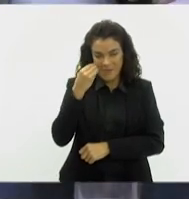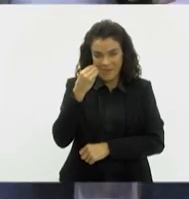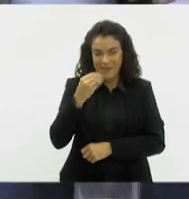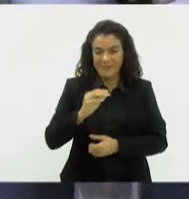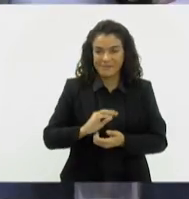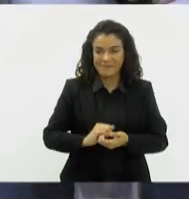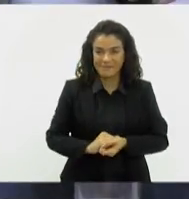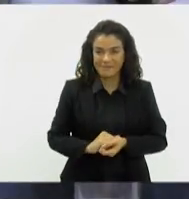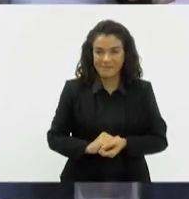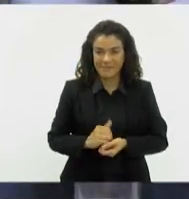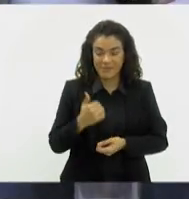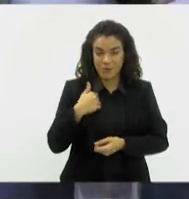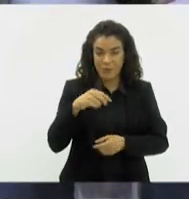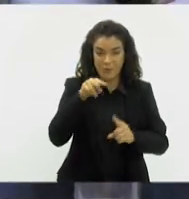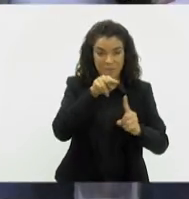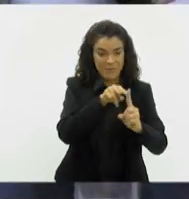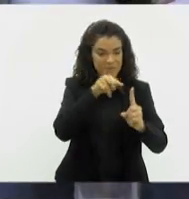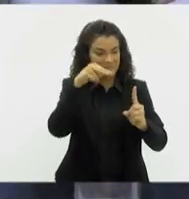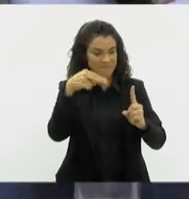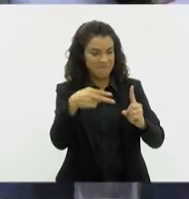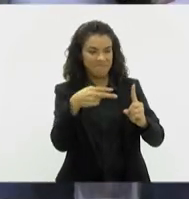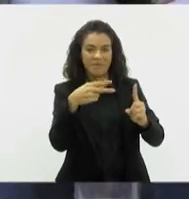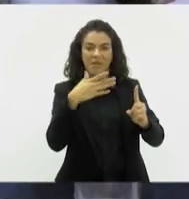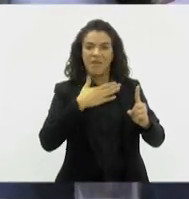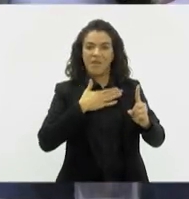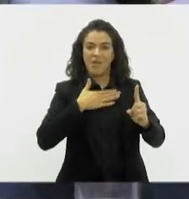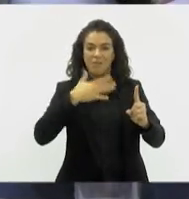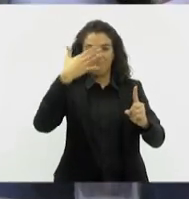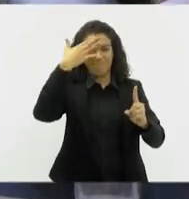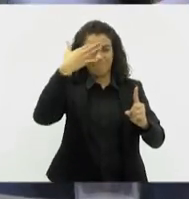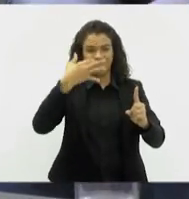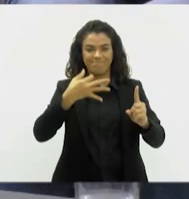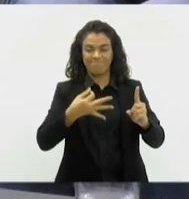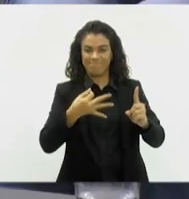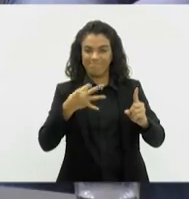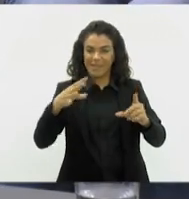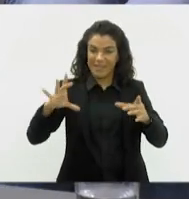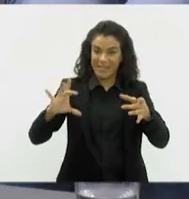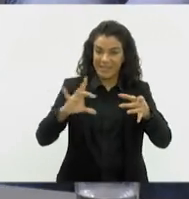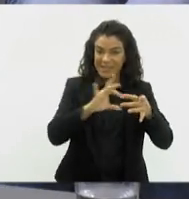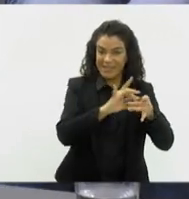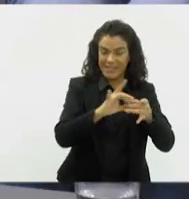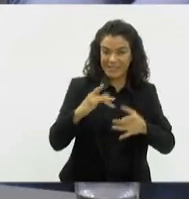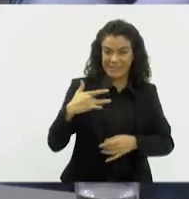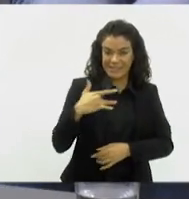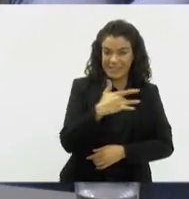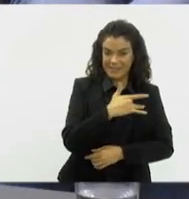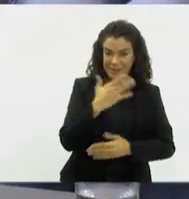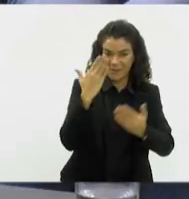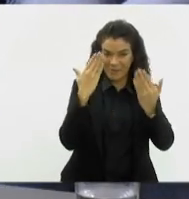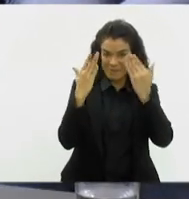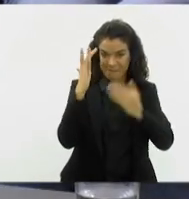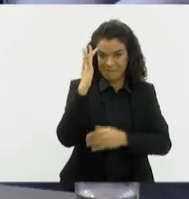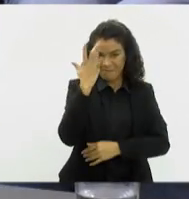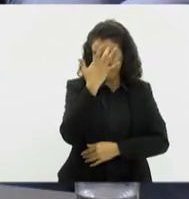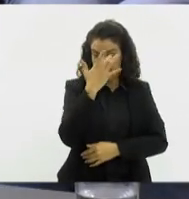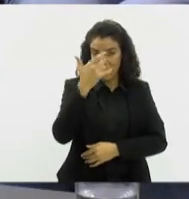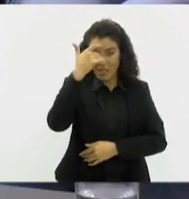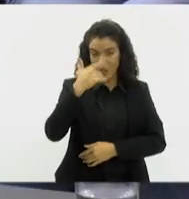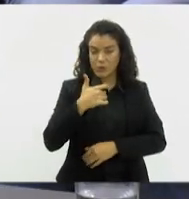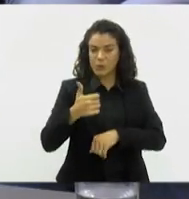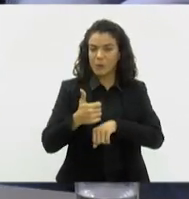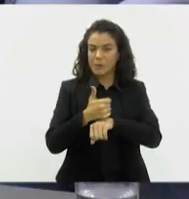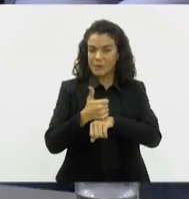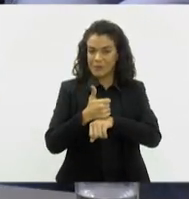colocar aqui pela minha percepção do que eu compreendo. Dentro do contexto da saúde mental, eu sou uma trabalhadora, e aí,